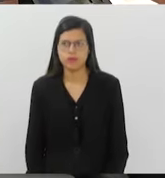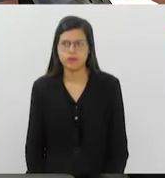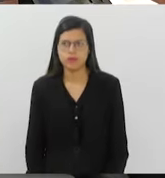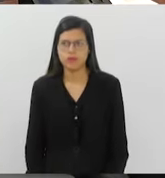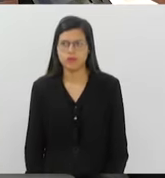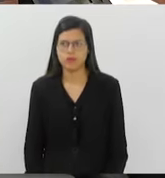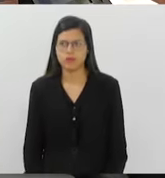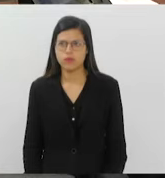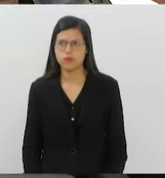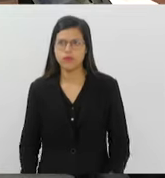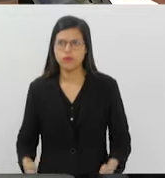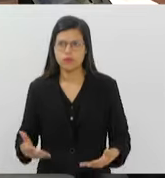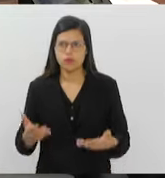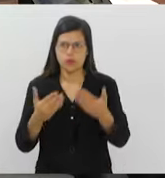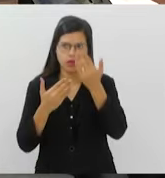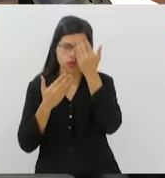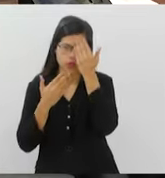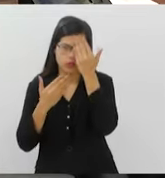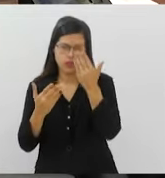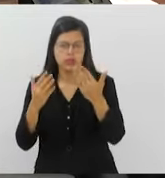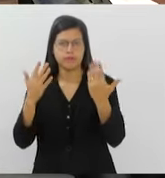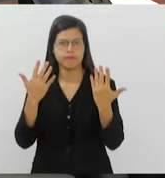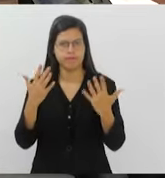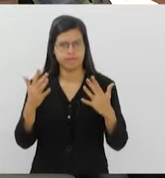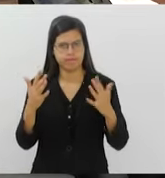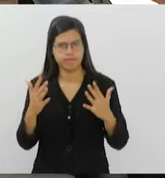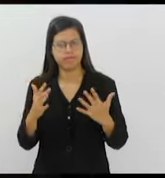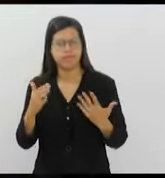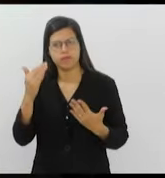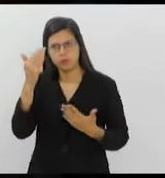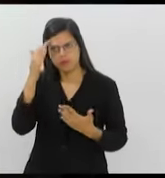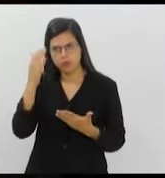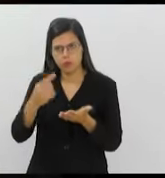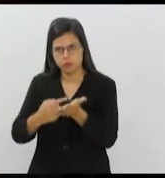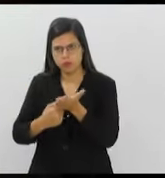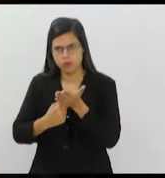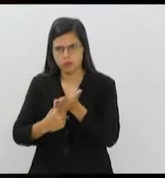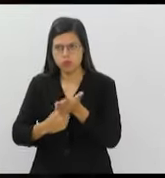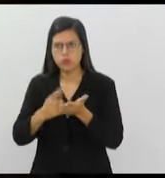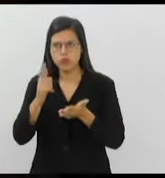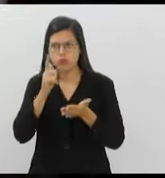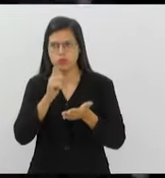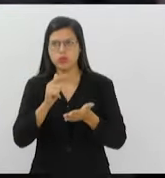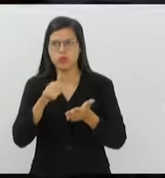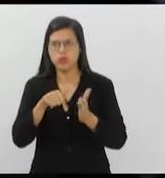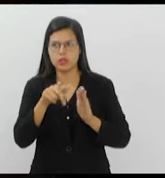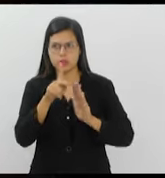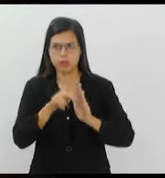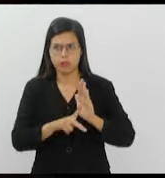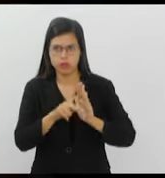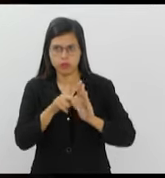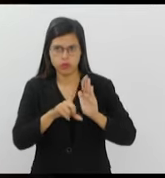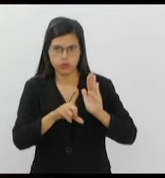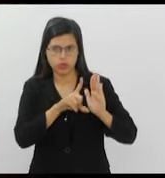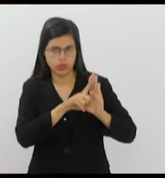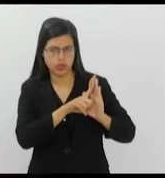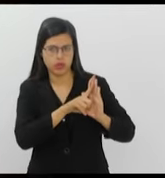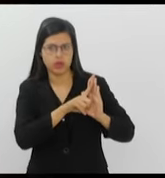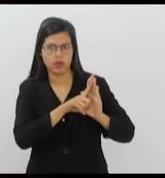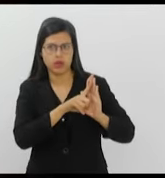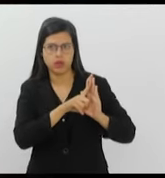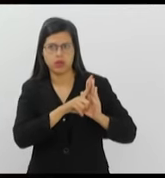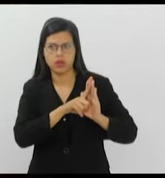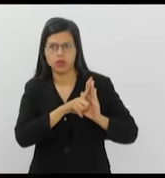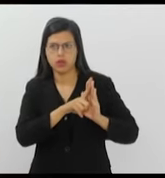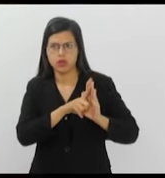nada, agradecer e parabenizar o entendimento que nós chegamos. Esse projeto de lei,